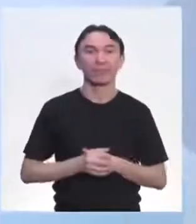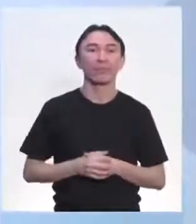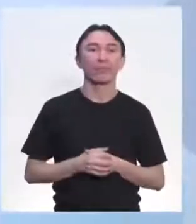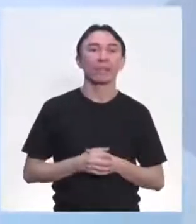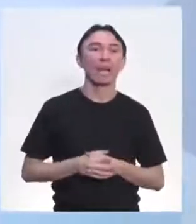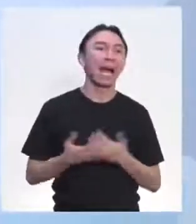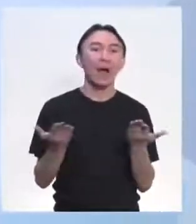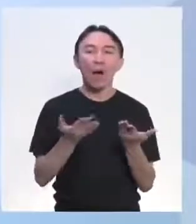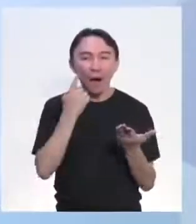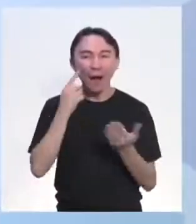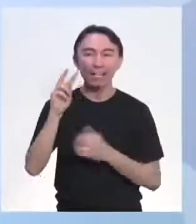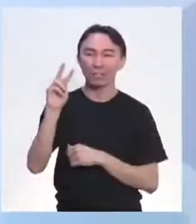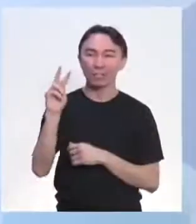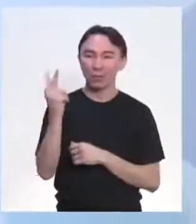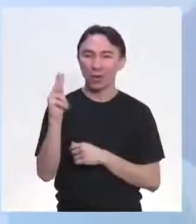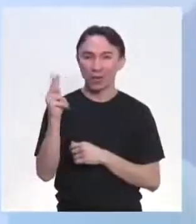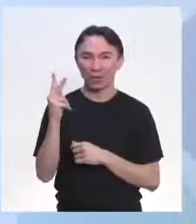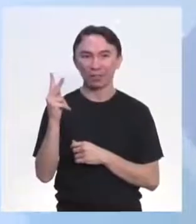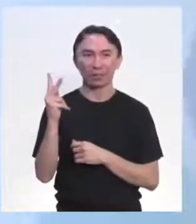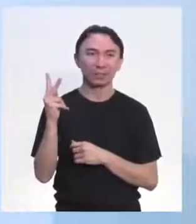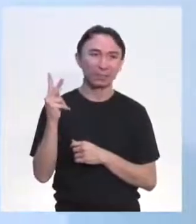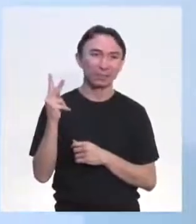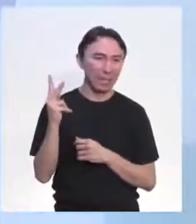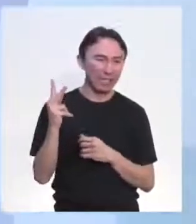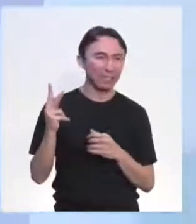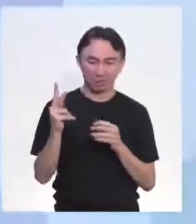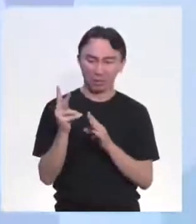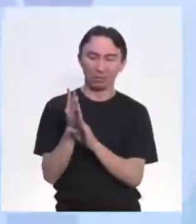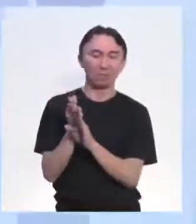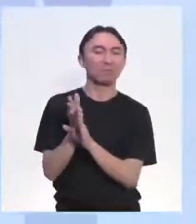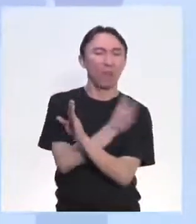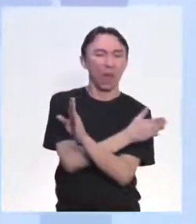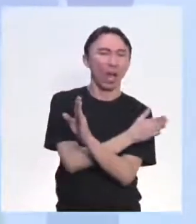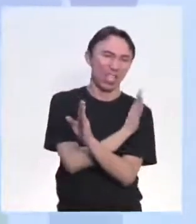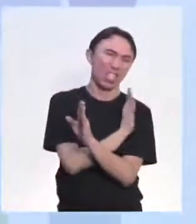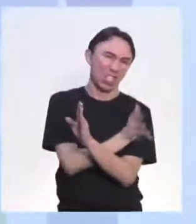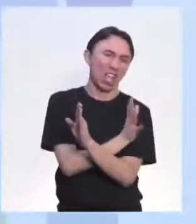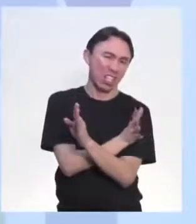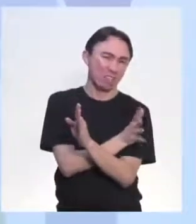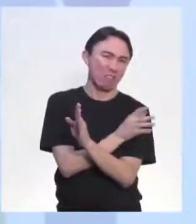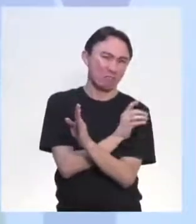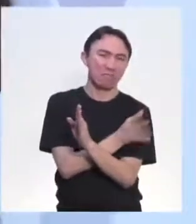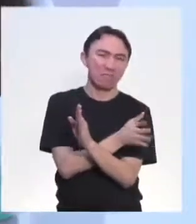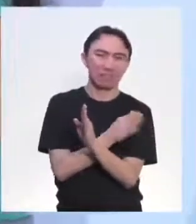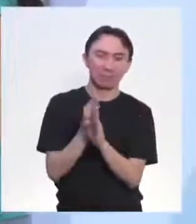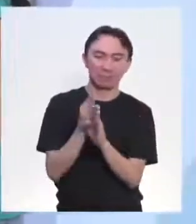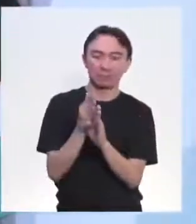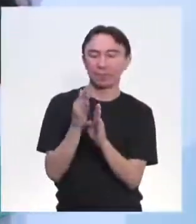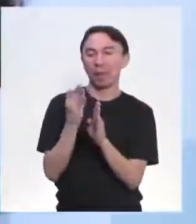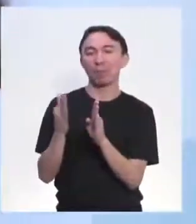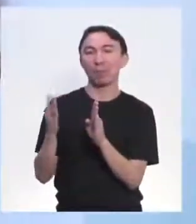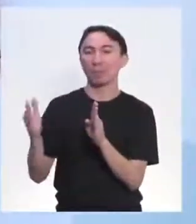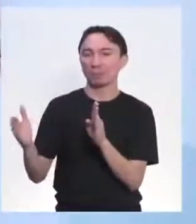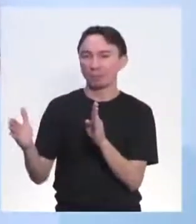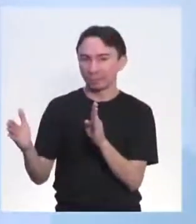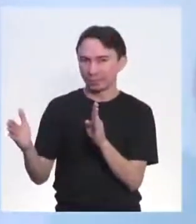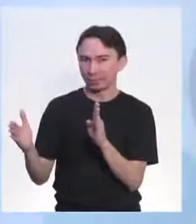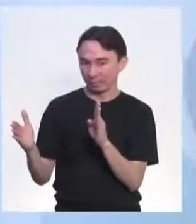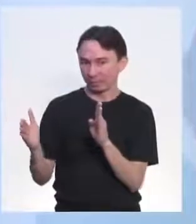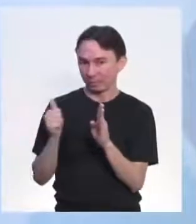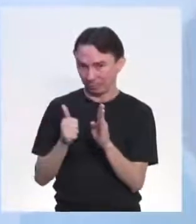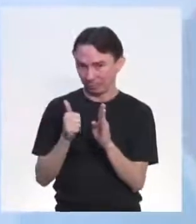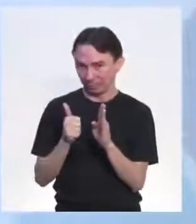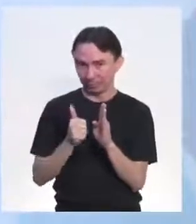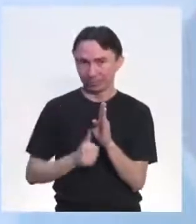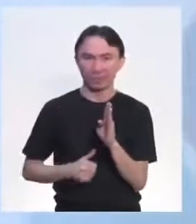vou para a história. História daqui para trás, já temos tudo pronto. Então, vou pensar de história com filosofia